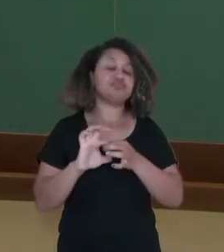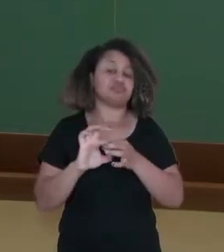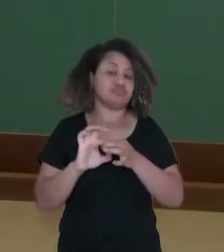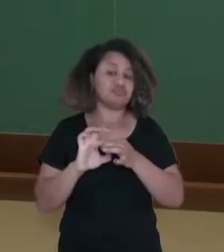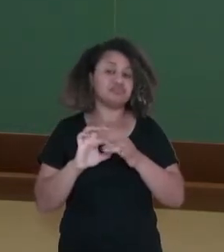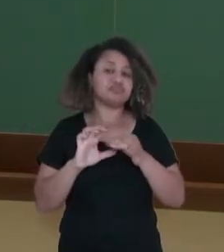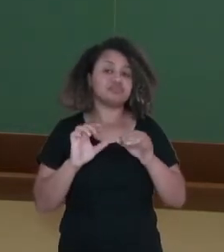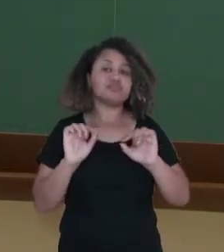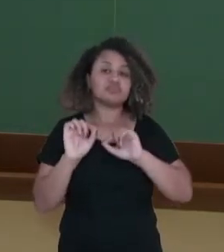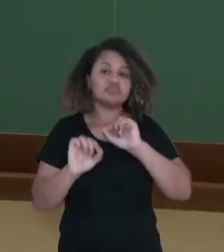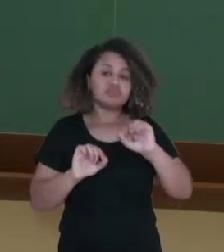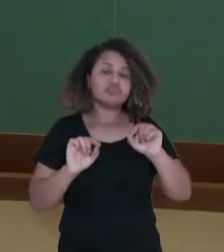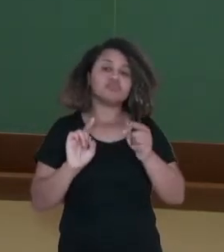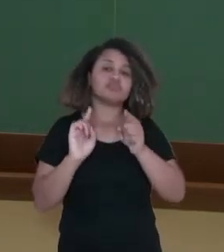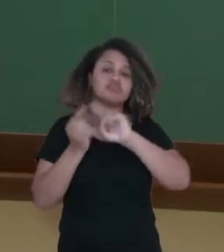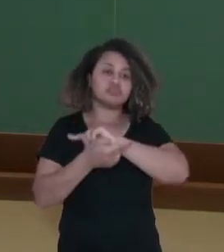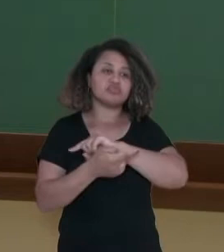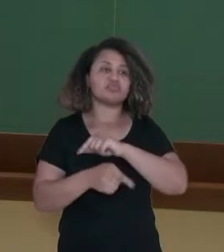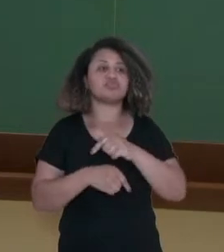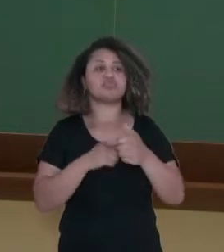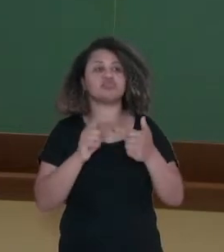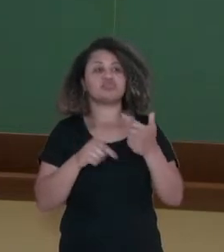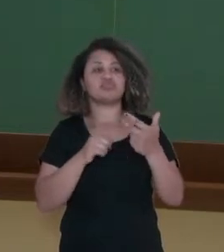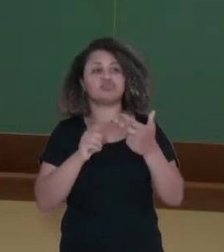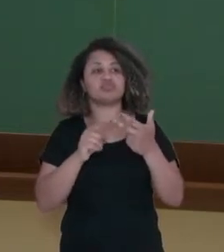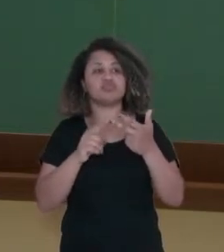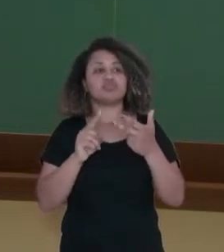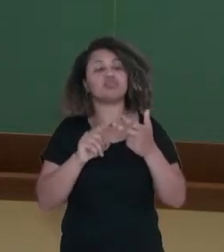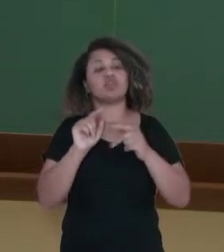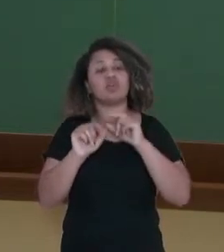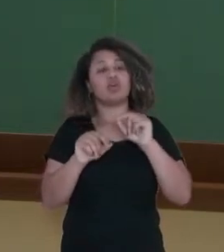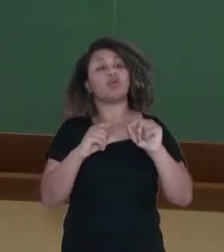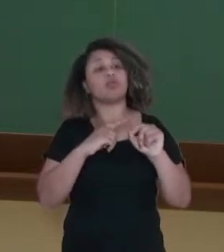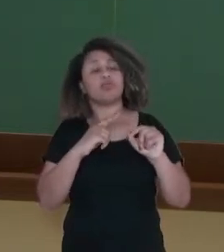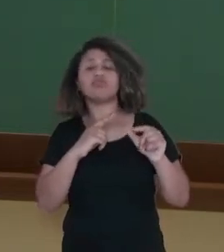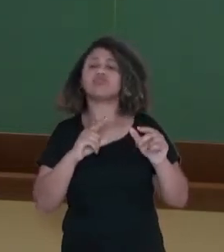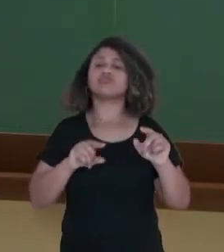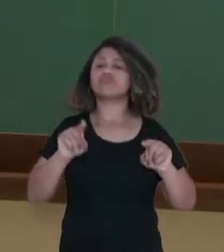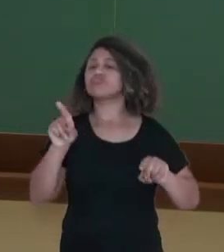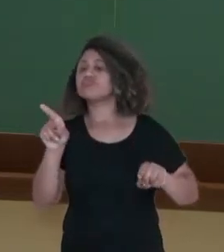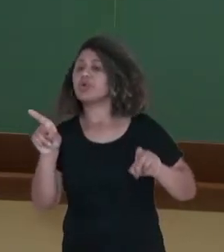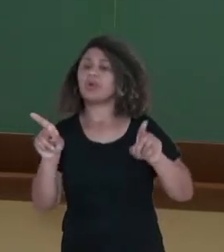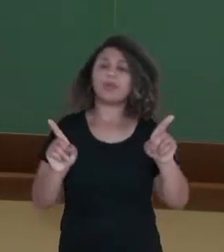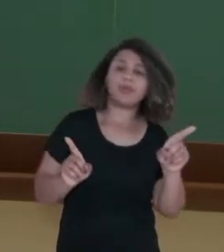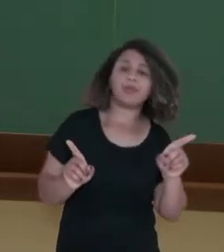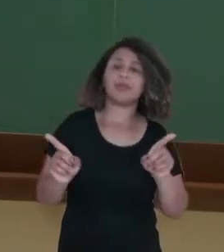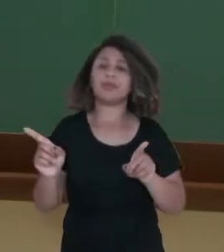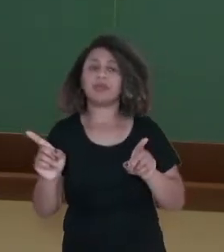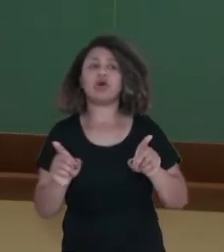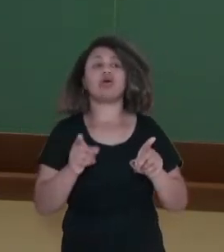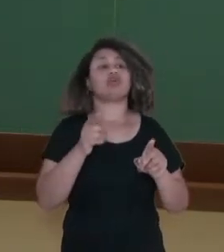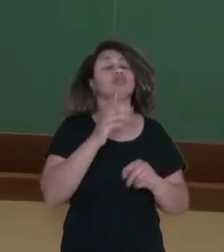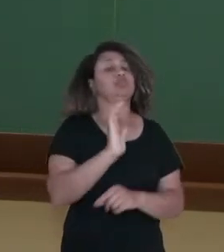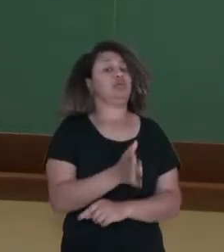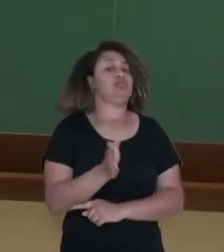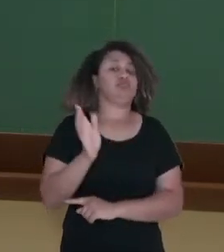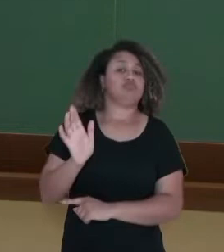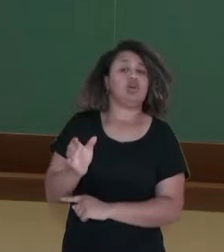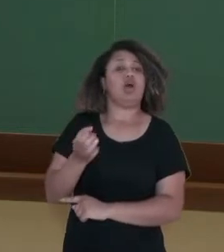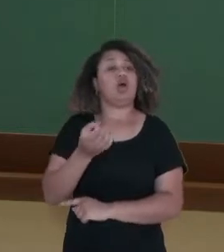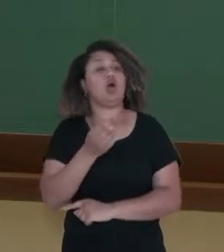adversativas. Nós temos também alternativa, ideia de alternância. Já, já,